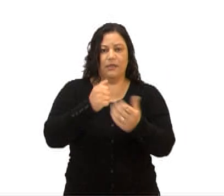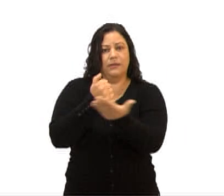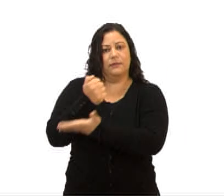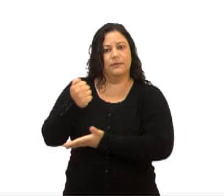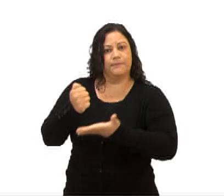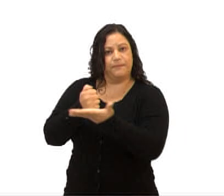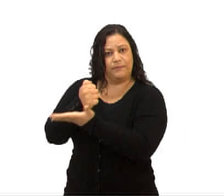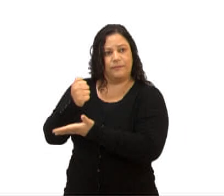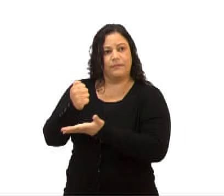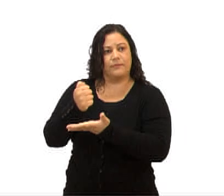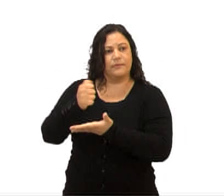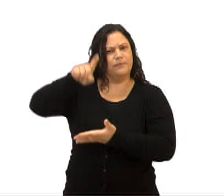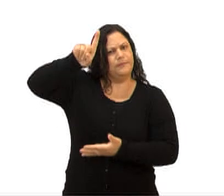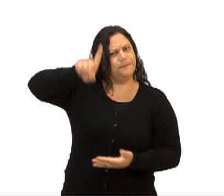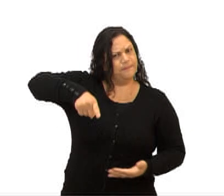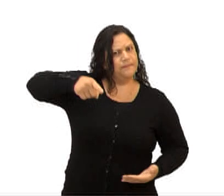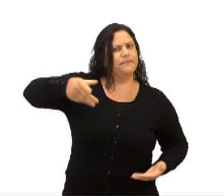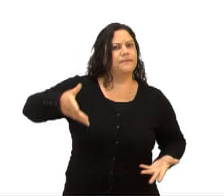será